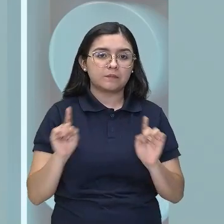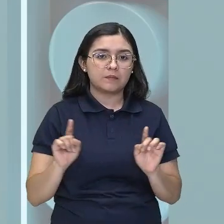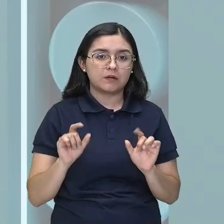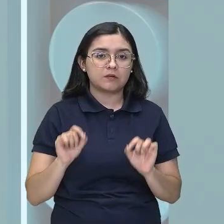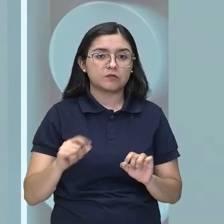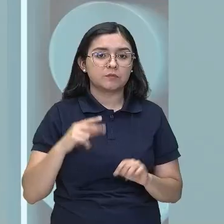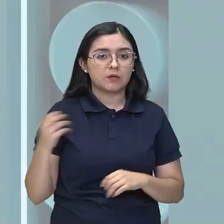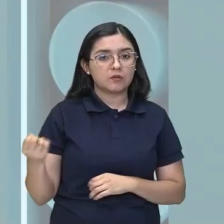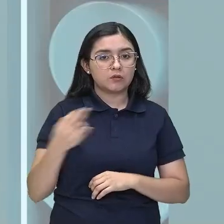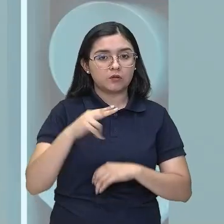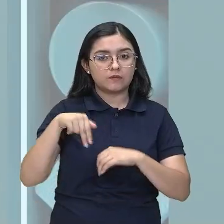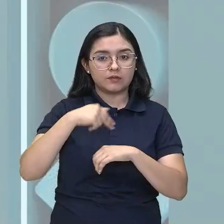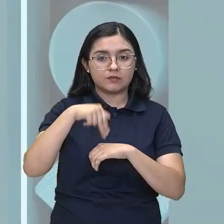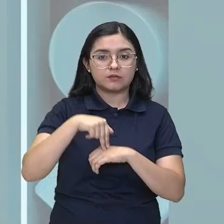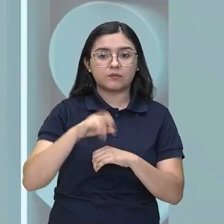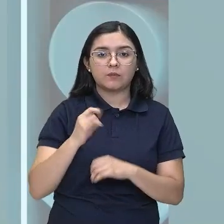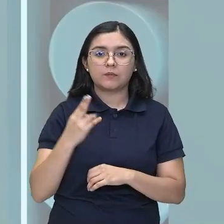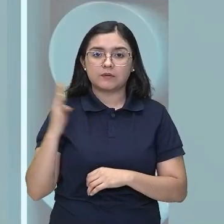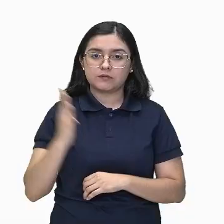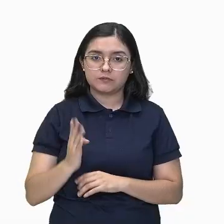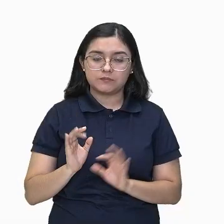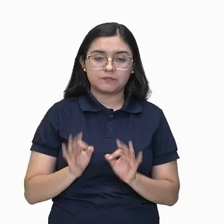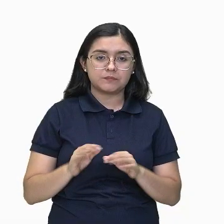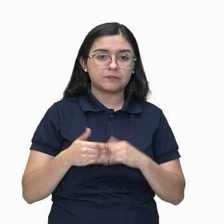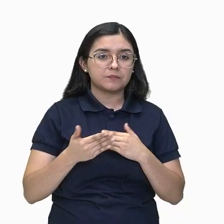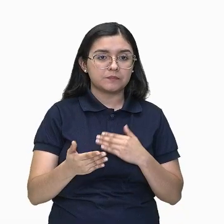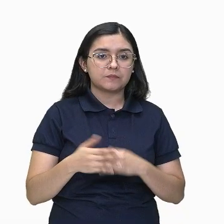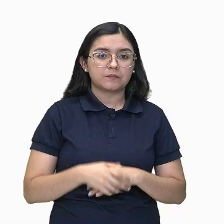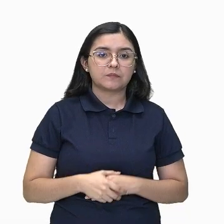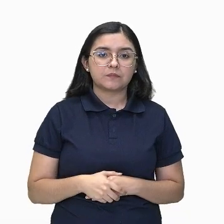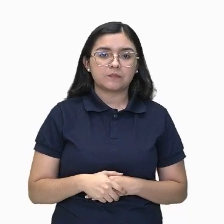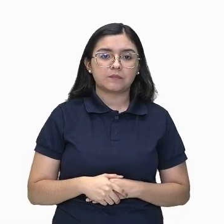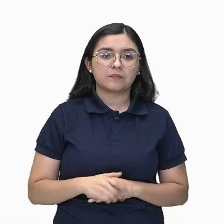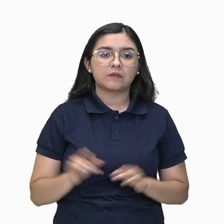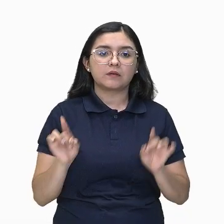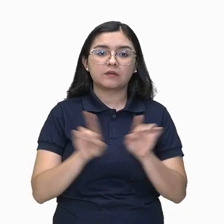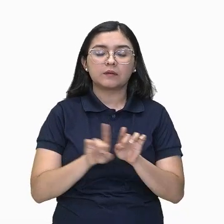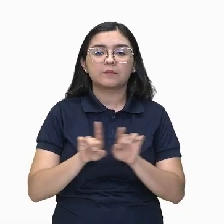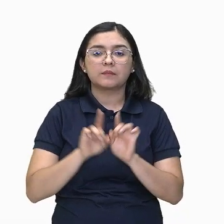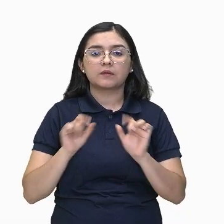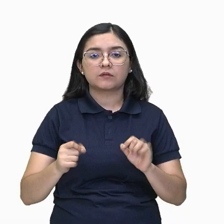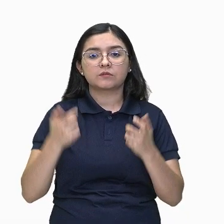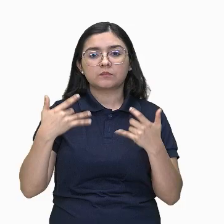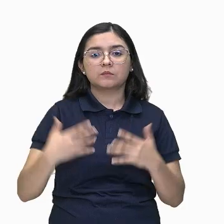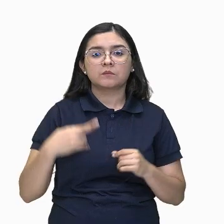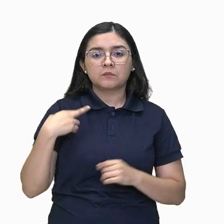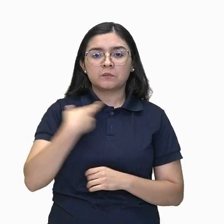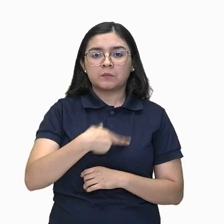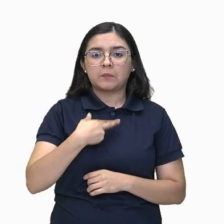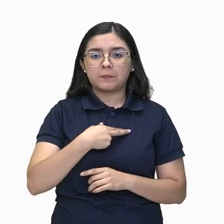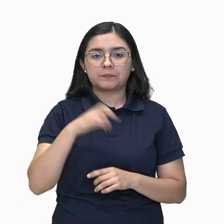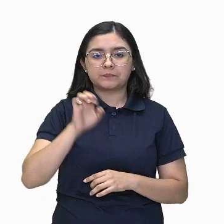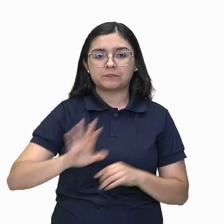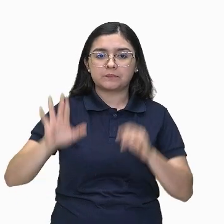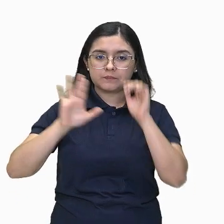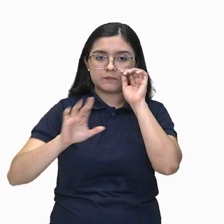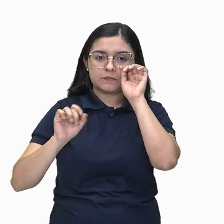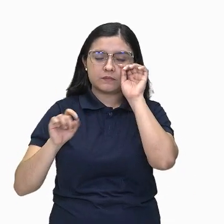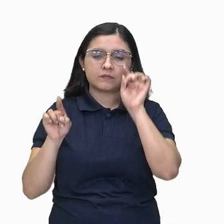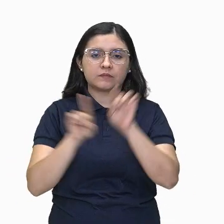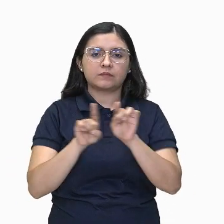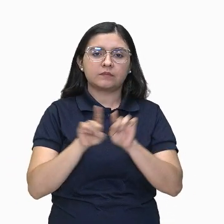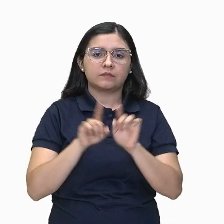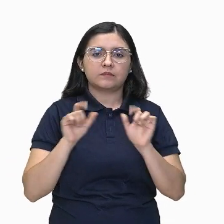nova nação, o Brasil. Continuando, falei para vocês, né, sobre o romantismo europeu, em que também há essa busca